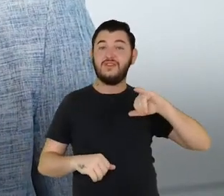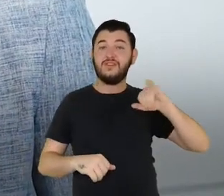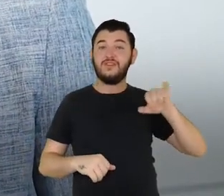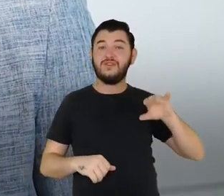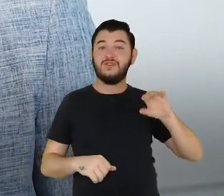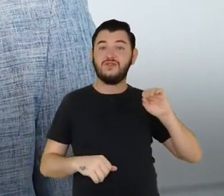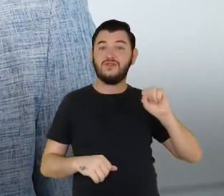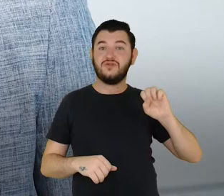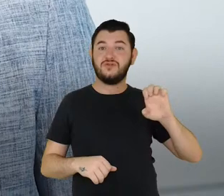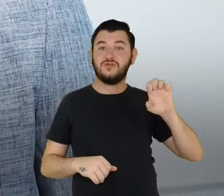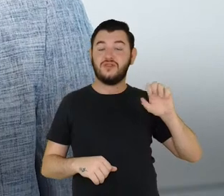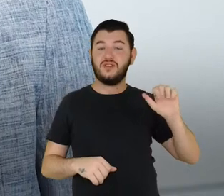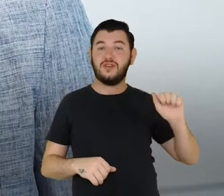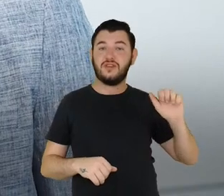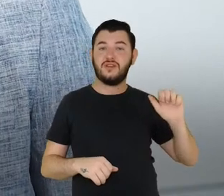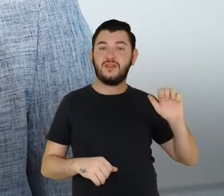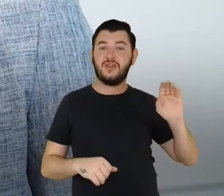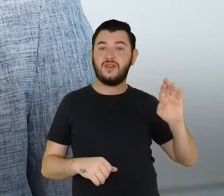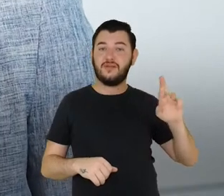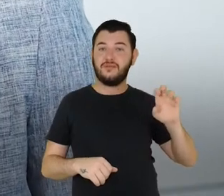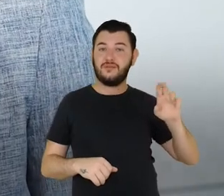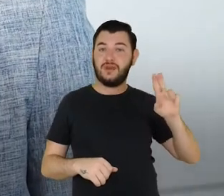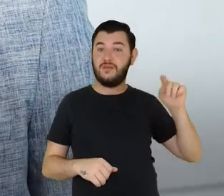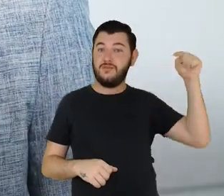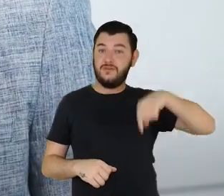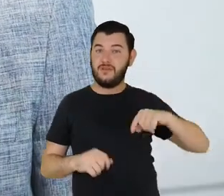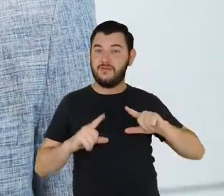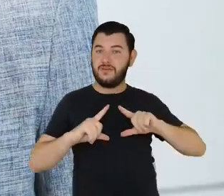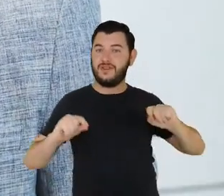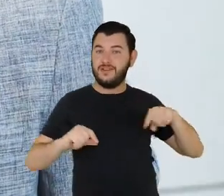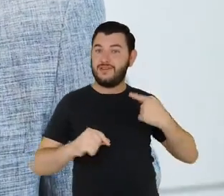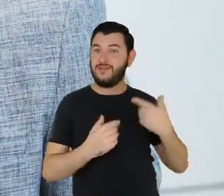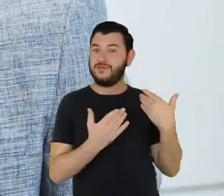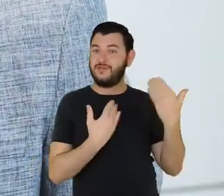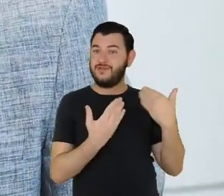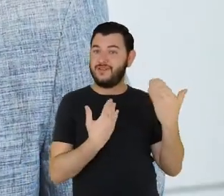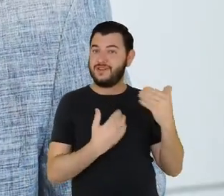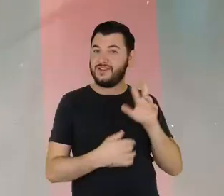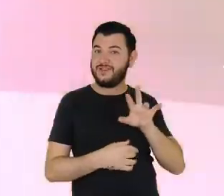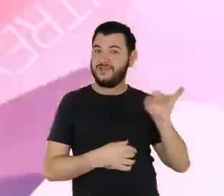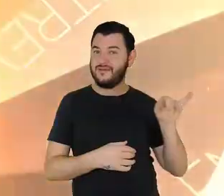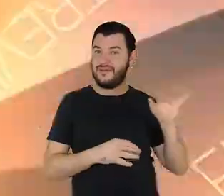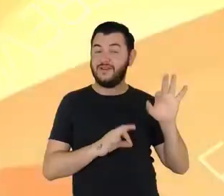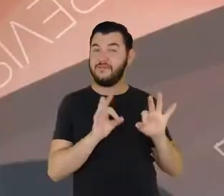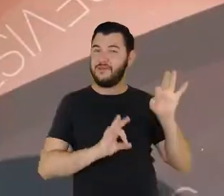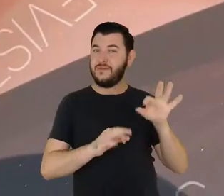Já preparou o seu café? Então chega com a gente porque o Café PT começa agora.